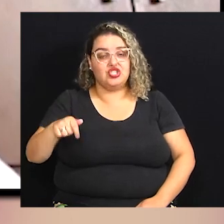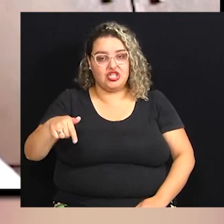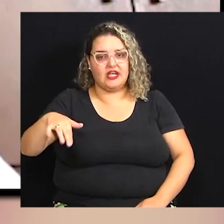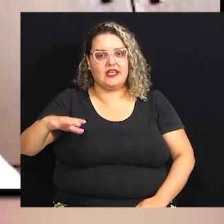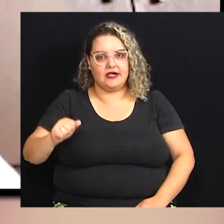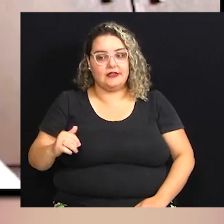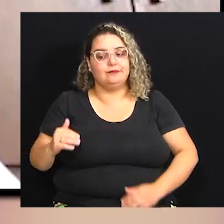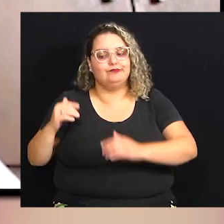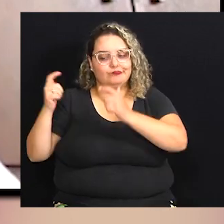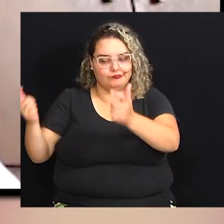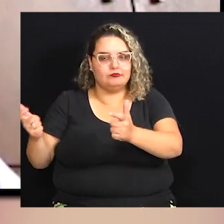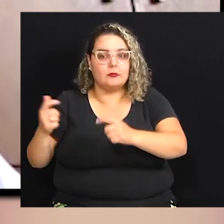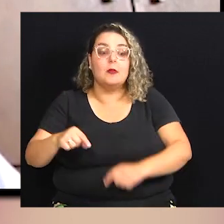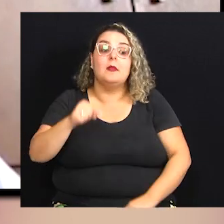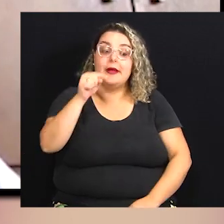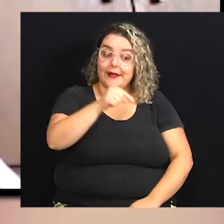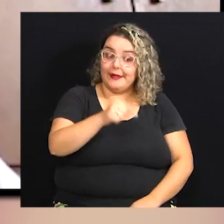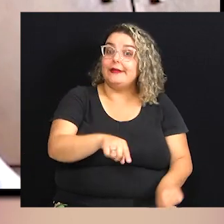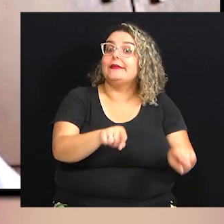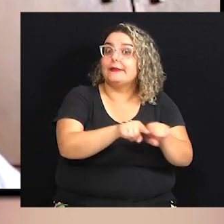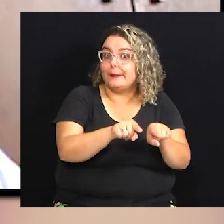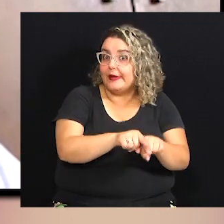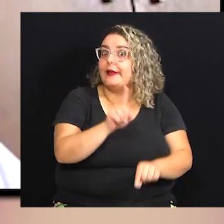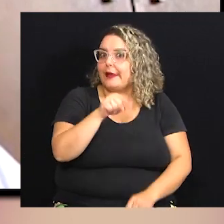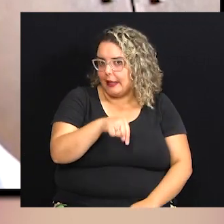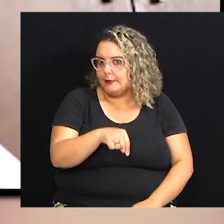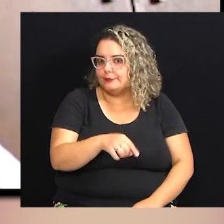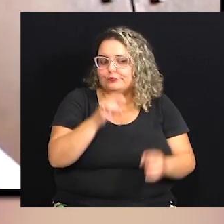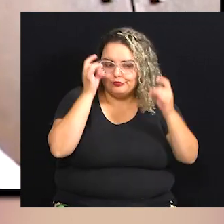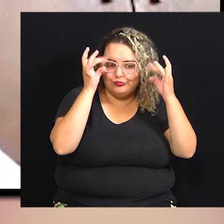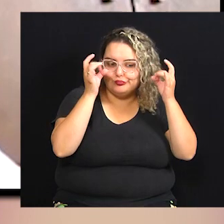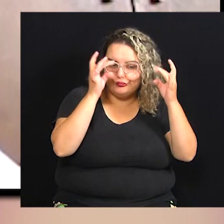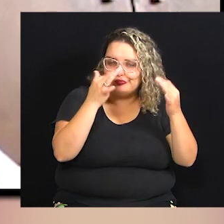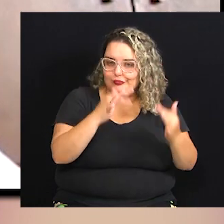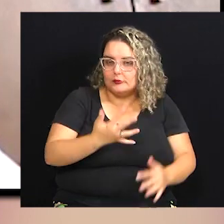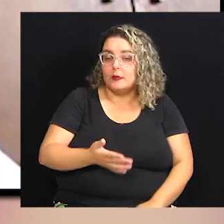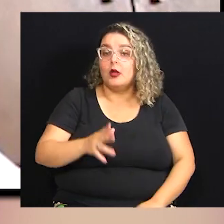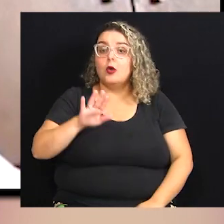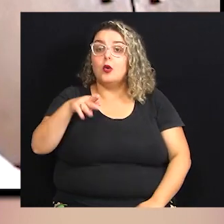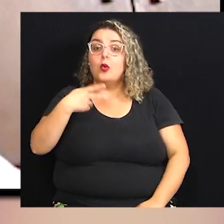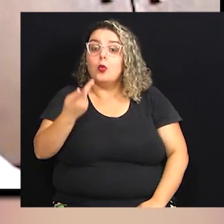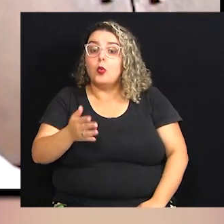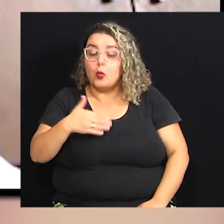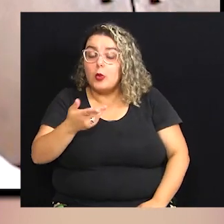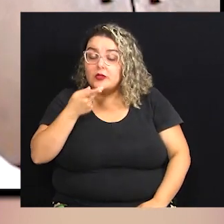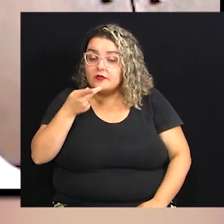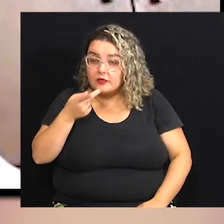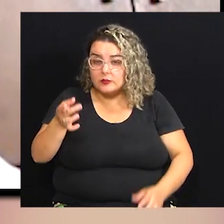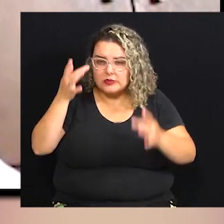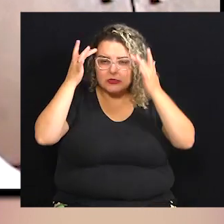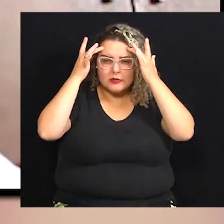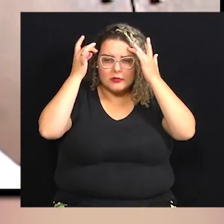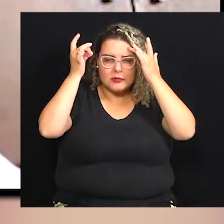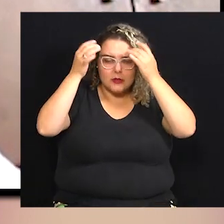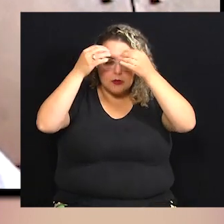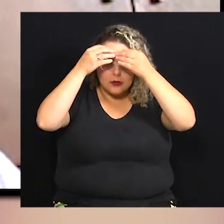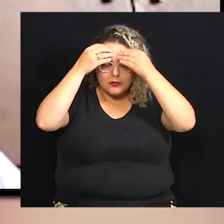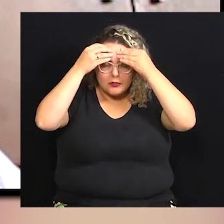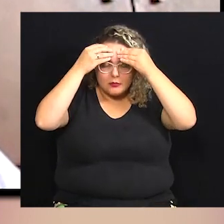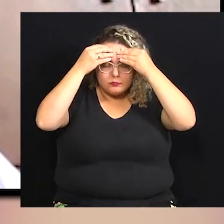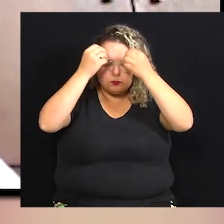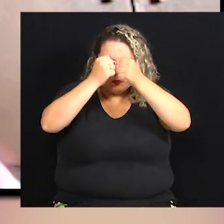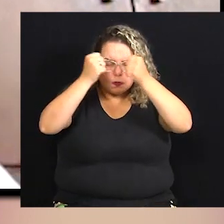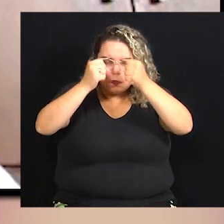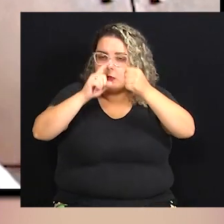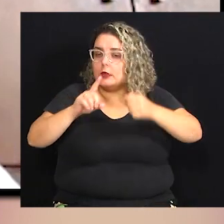prevalente, mas a cefaleia tensional também é. Quando a gente fala de dor de cabeça, muita gente acha que, assim, uma pressão